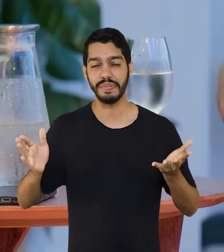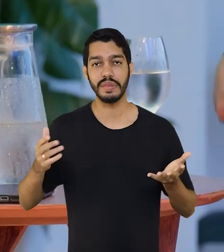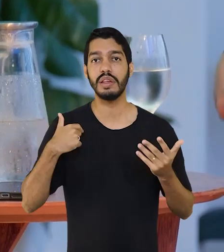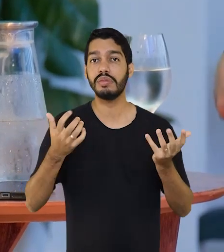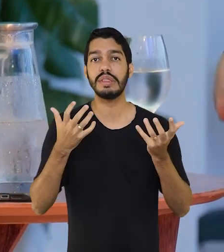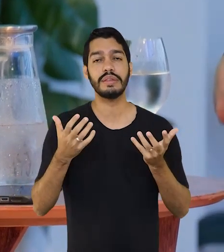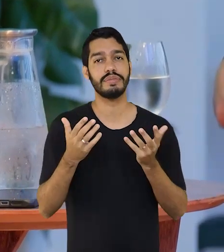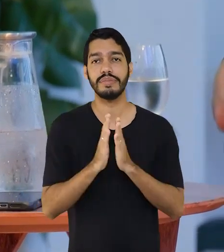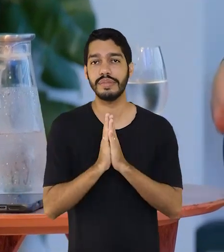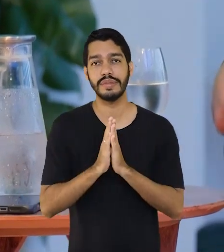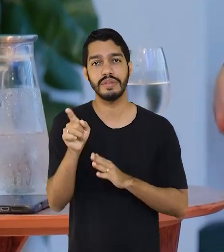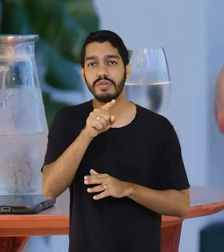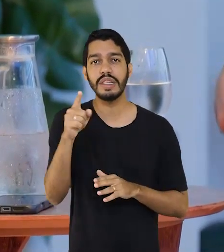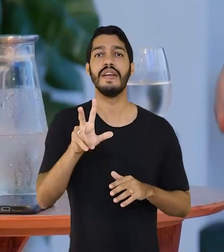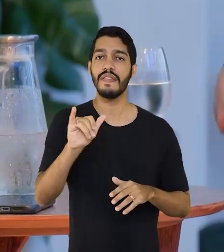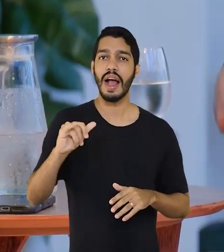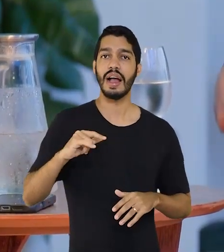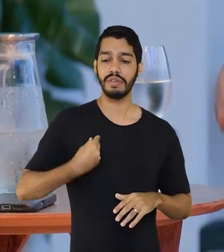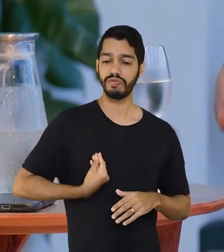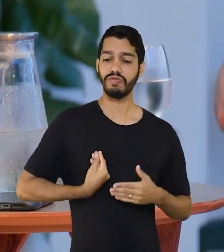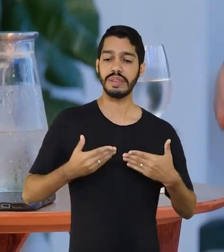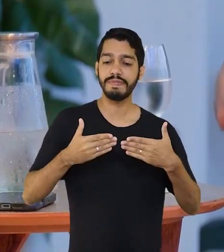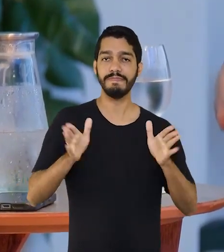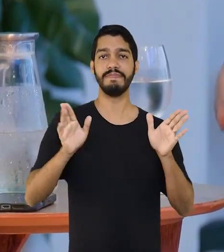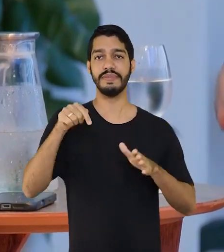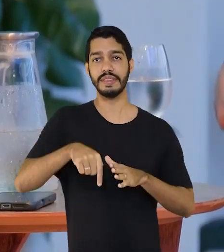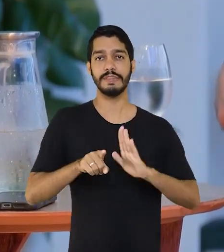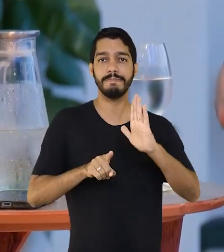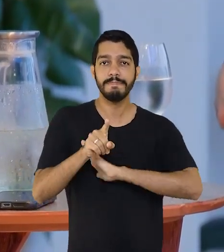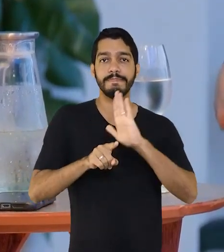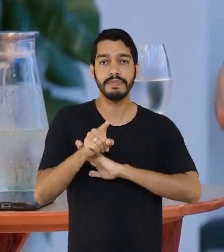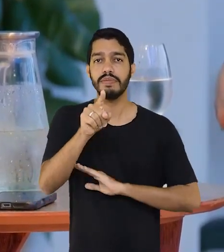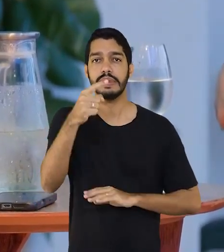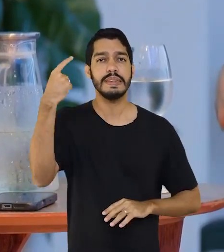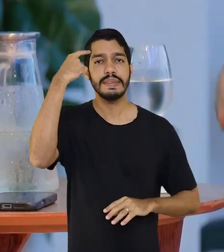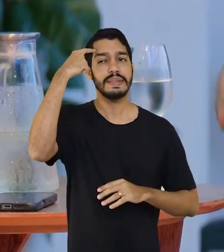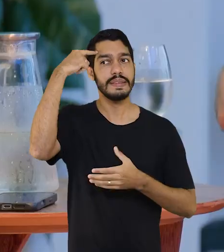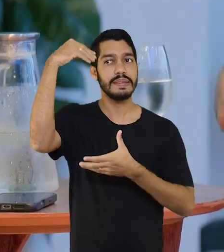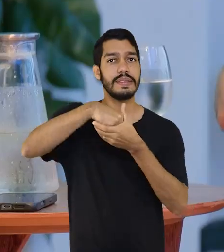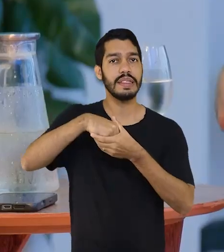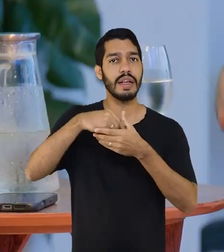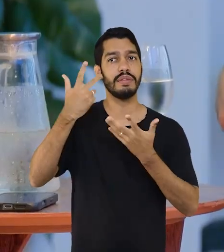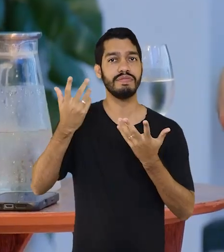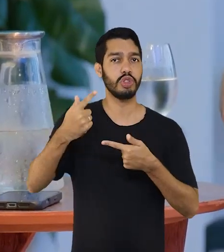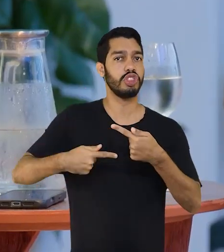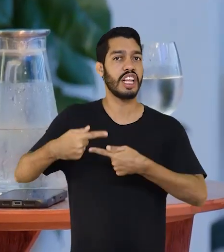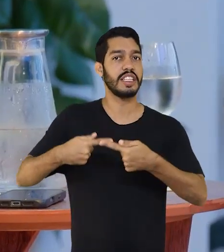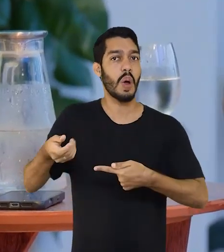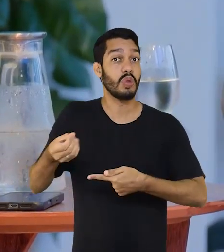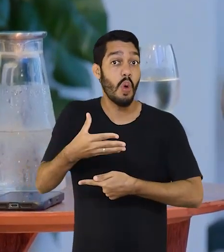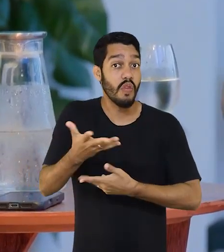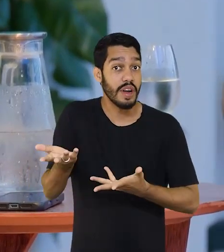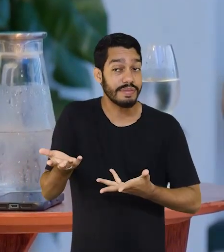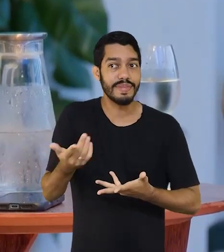Então, eu quero que vocês saibam que vocês vão ter espaço aqui hoje para trazer o que passa na cabeça de vocês. Obviamente, eu sou de outra